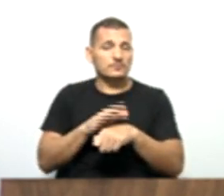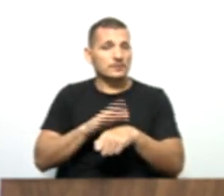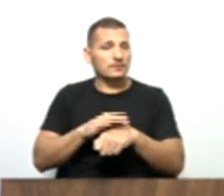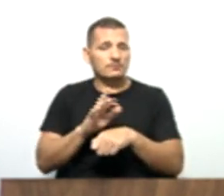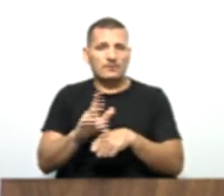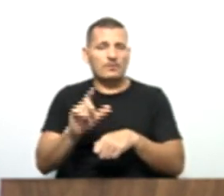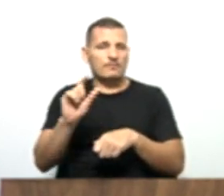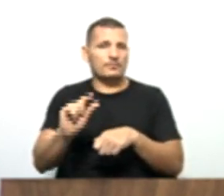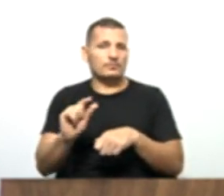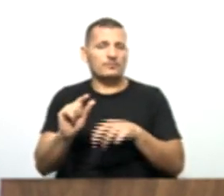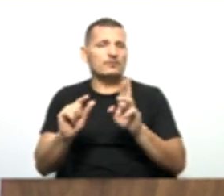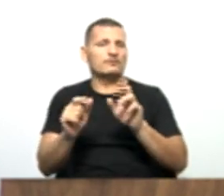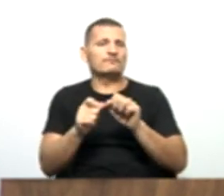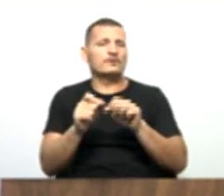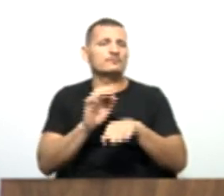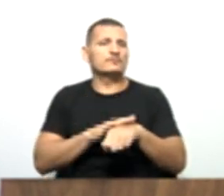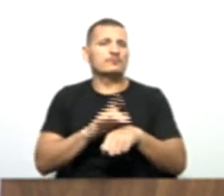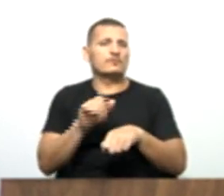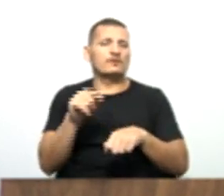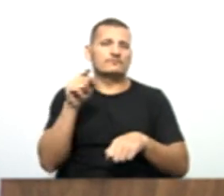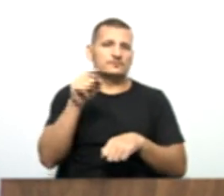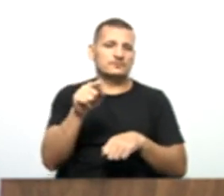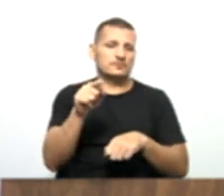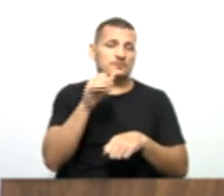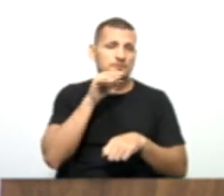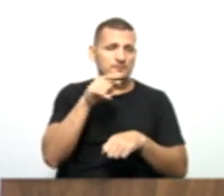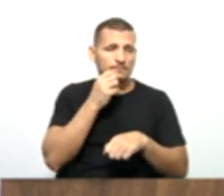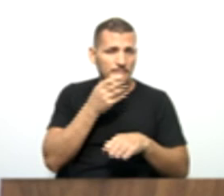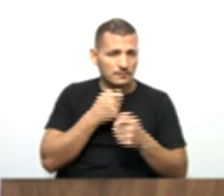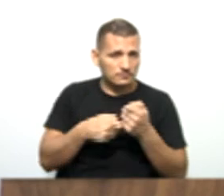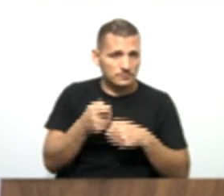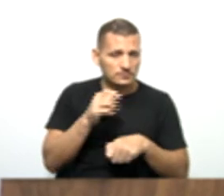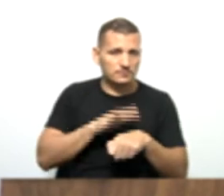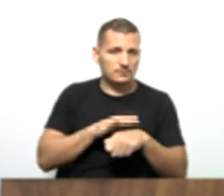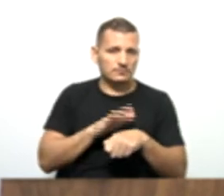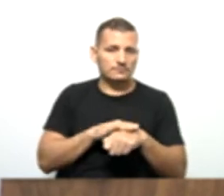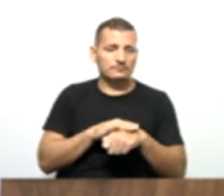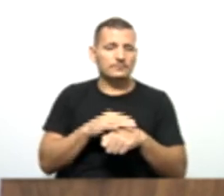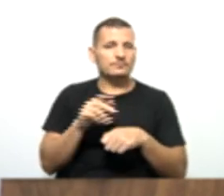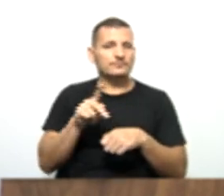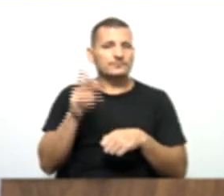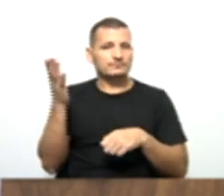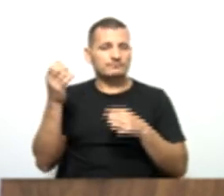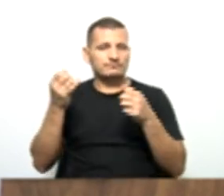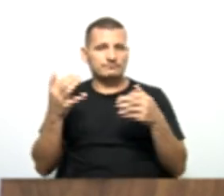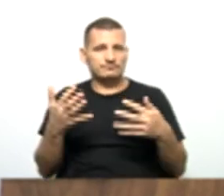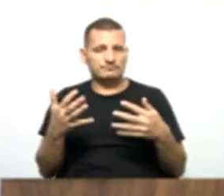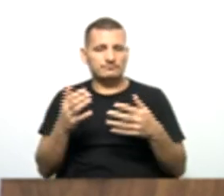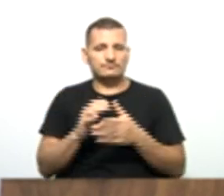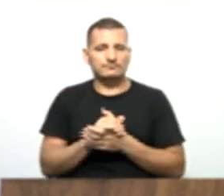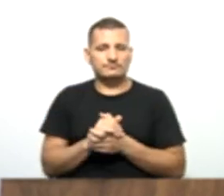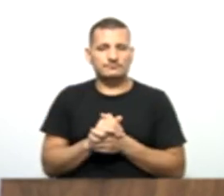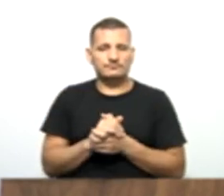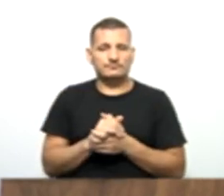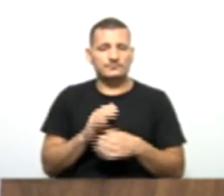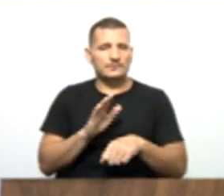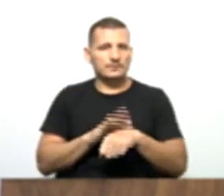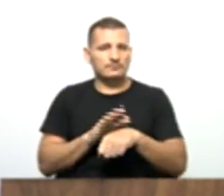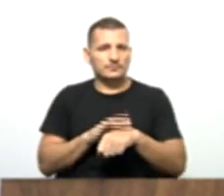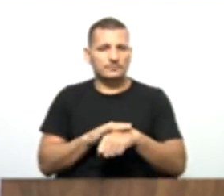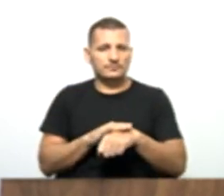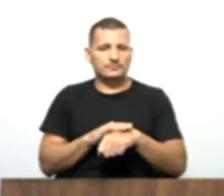Quem faz o tempo é você quando bem administra. Tá? E como o professor Saulo falou, a questão do tempo, muitas